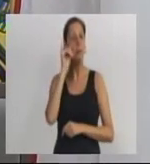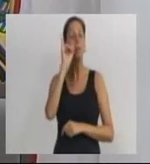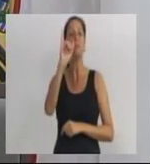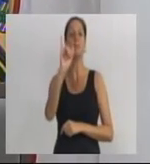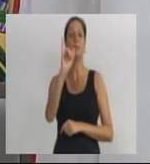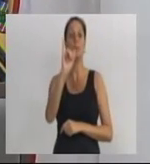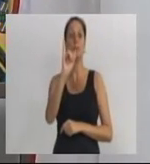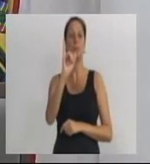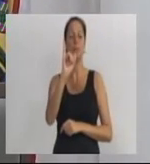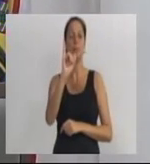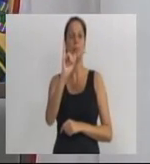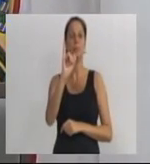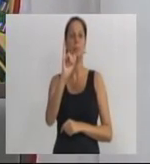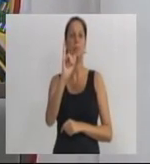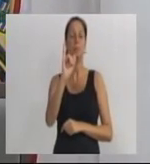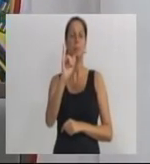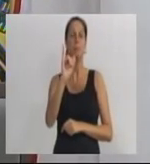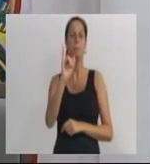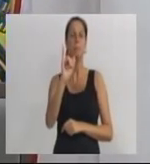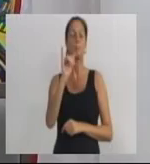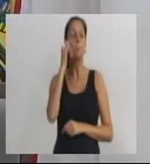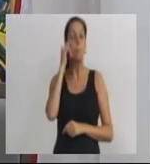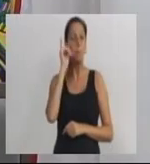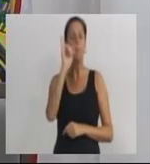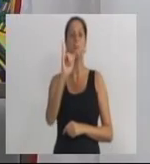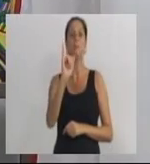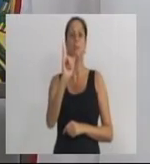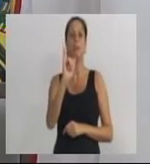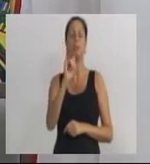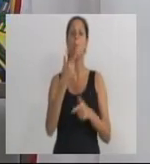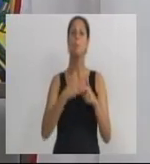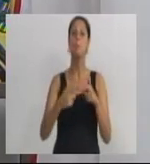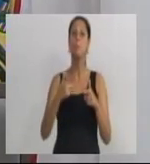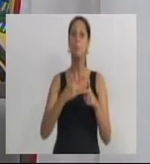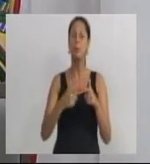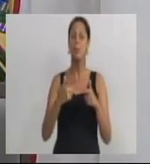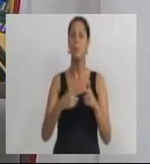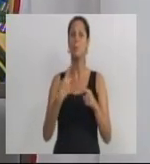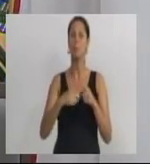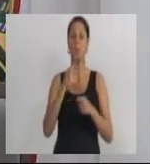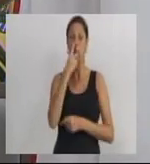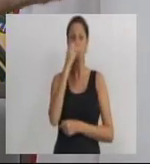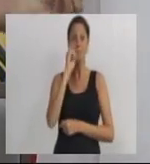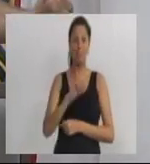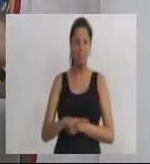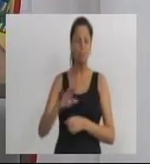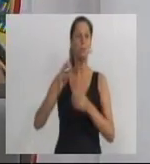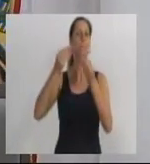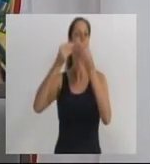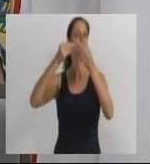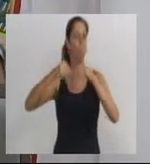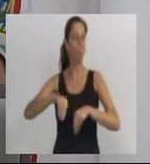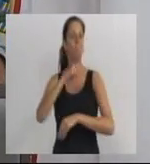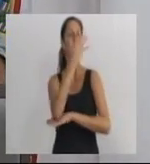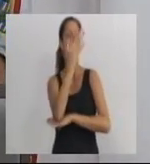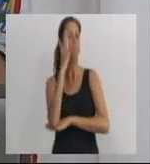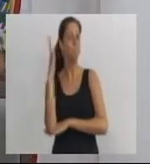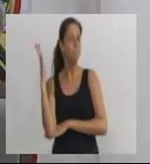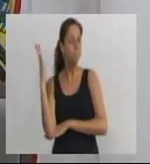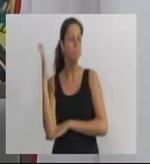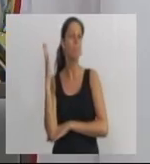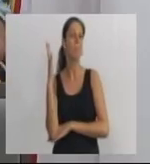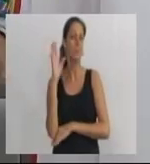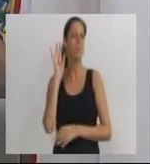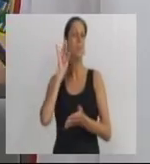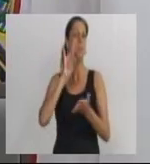do desastre natural que isso acaba gerando. porque não é de uma casa nem de cinco, não é um